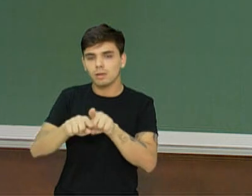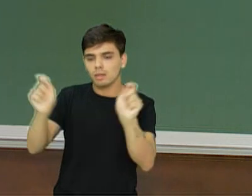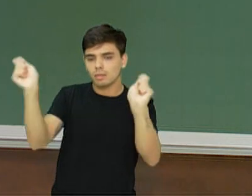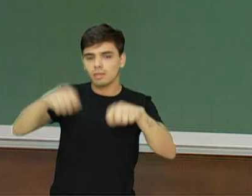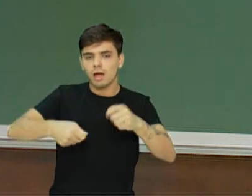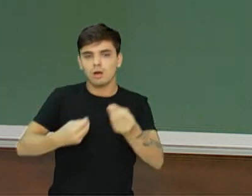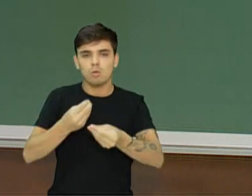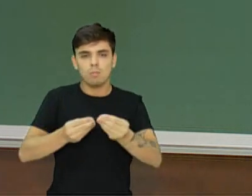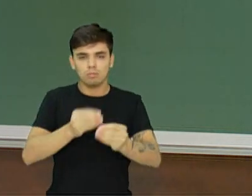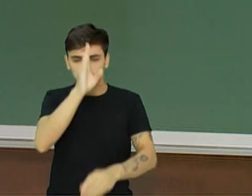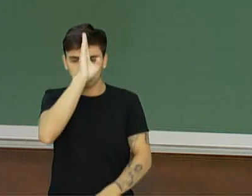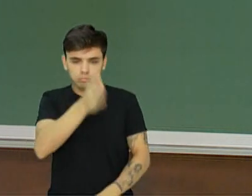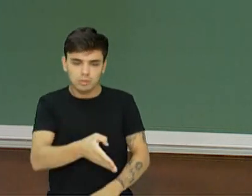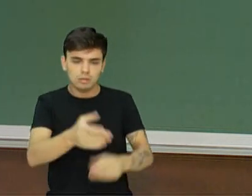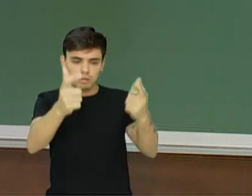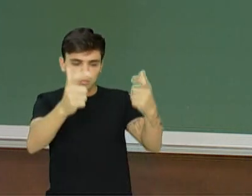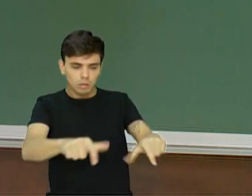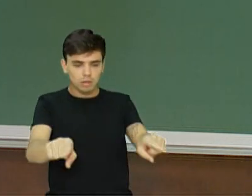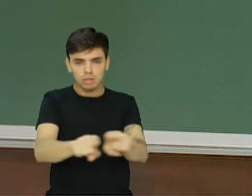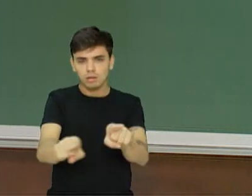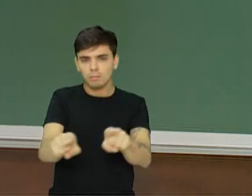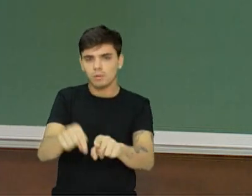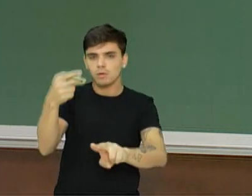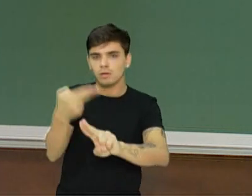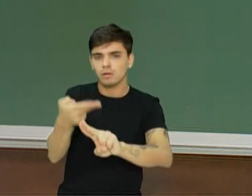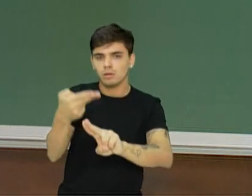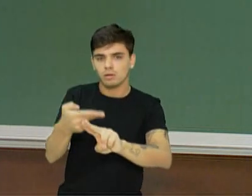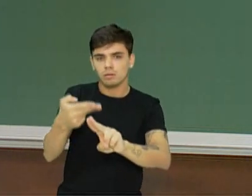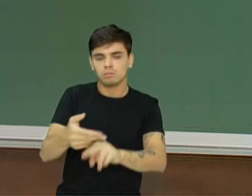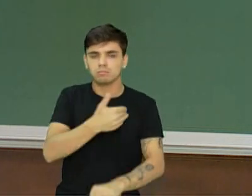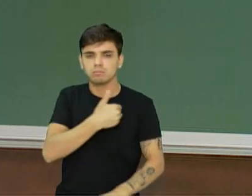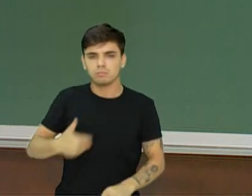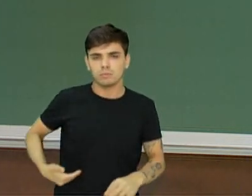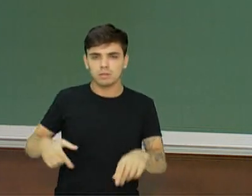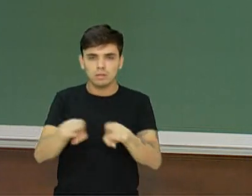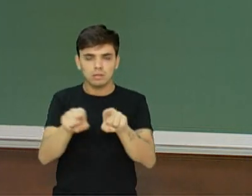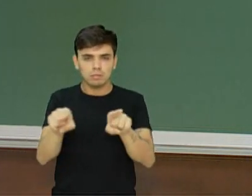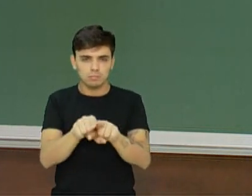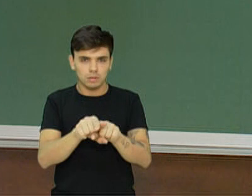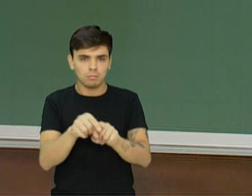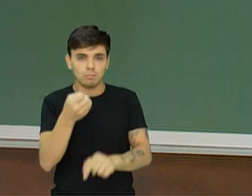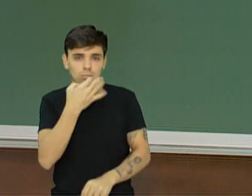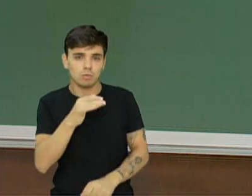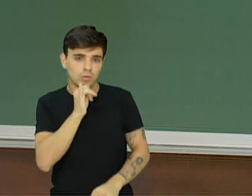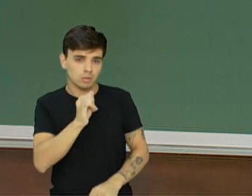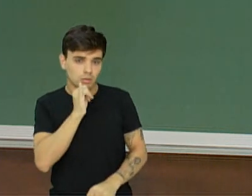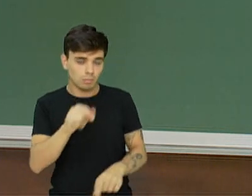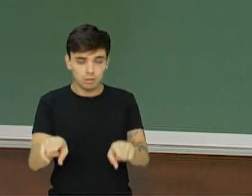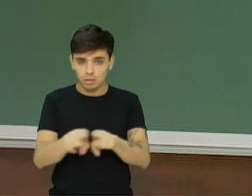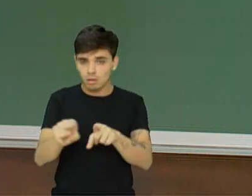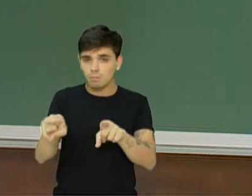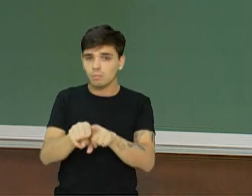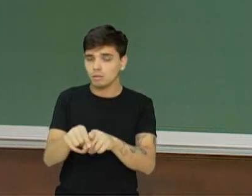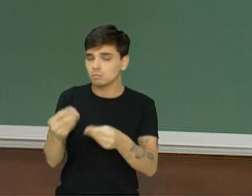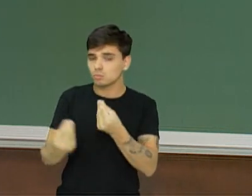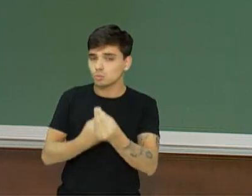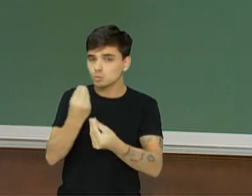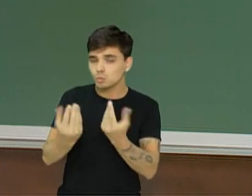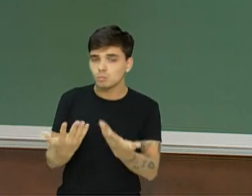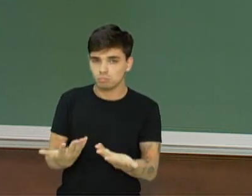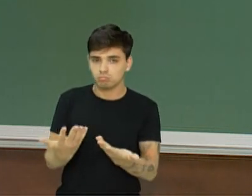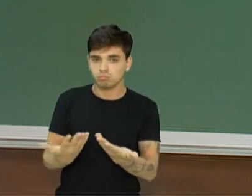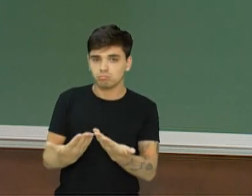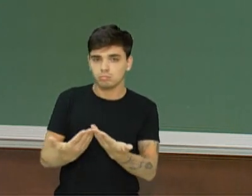de comandar, e comandar através da boa argumentação, através do bom exemplo, ou através de